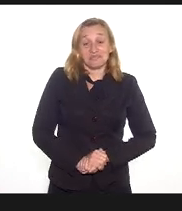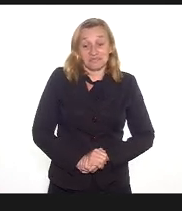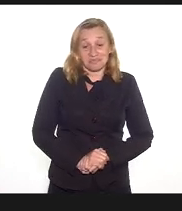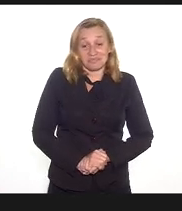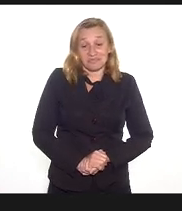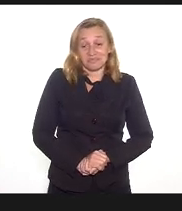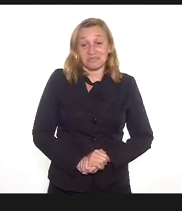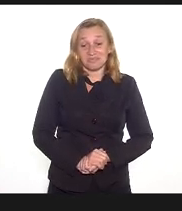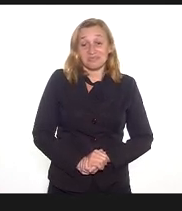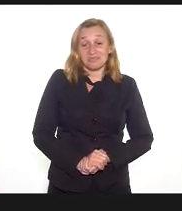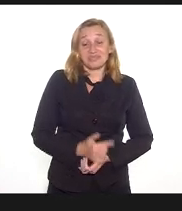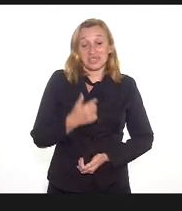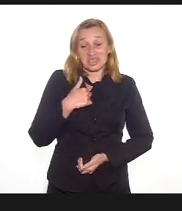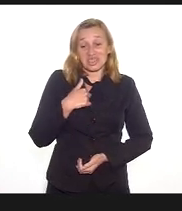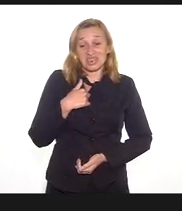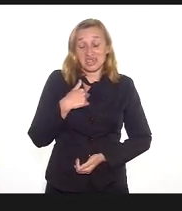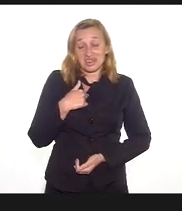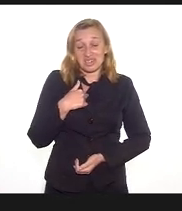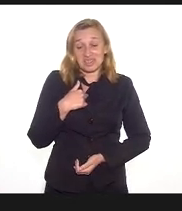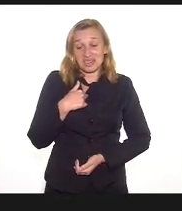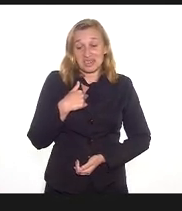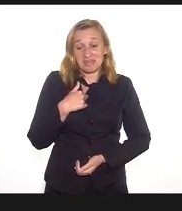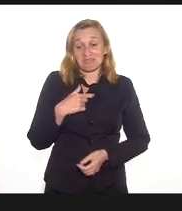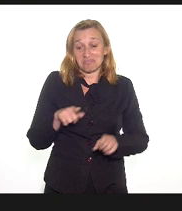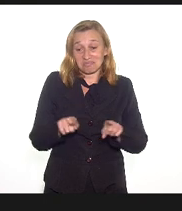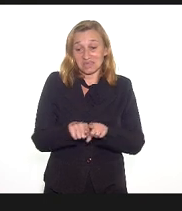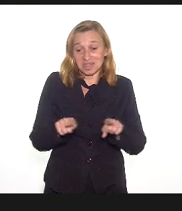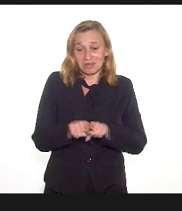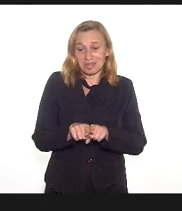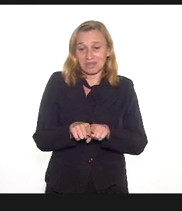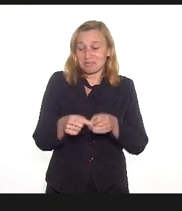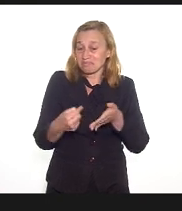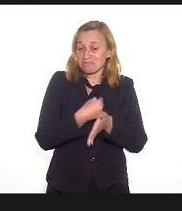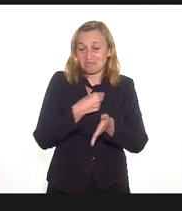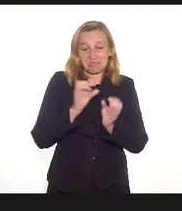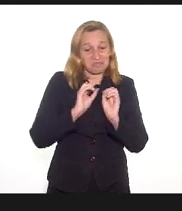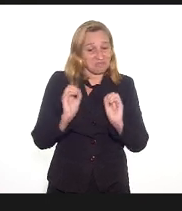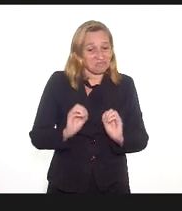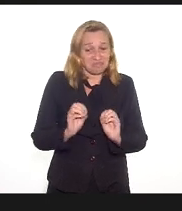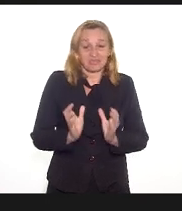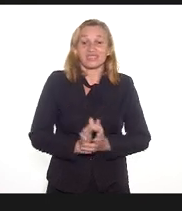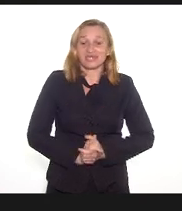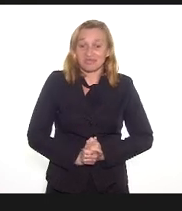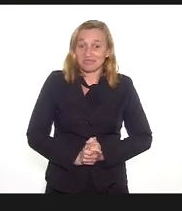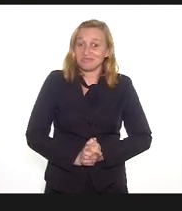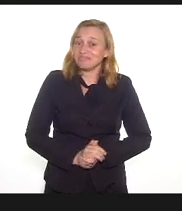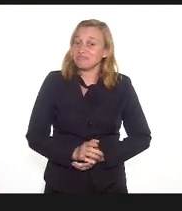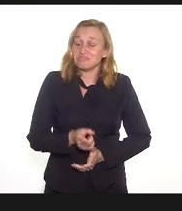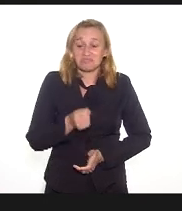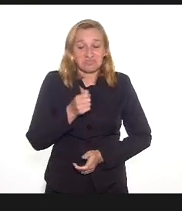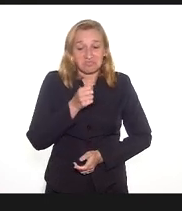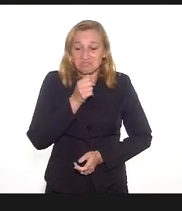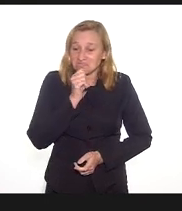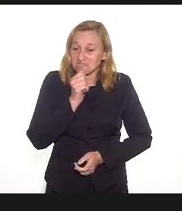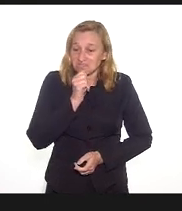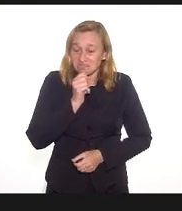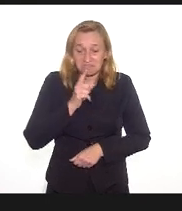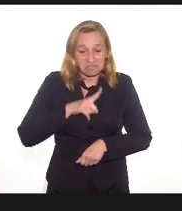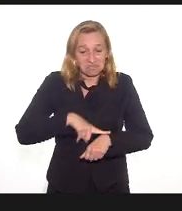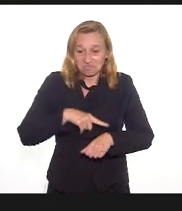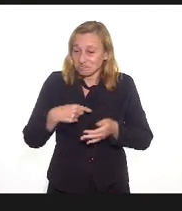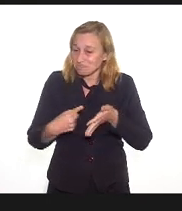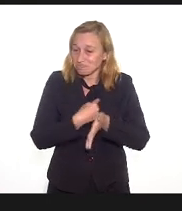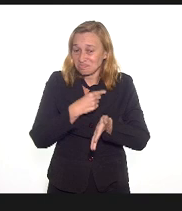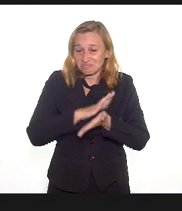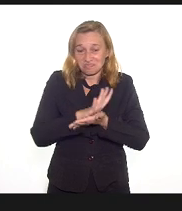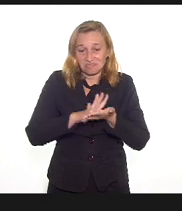aí uma das vítimas sem ser consultada momento algum. Em nenhum momento ninguém me perguntou se eu